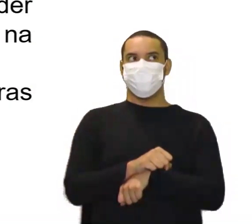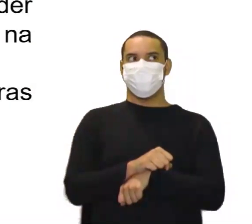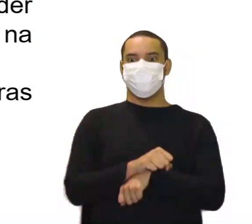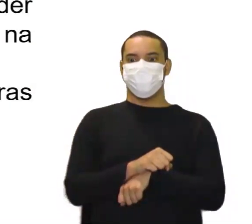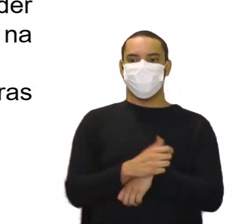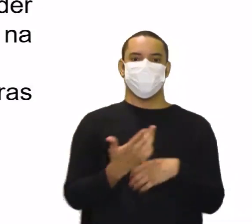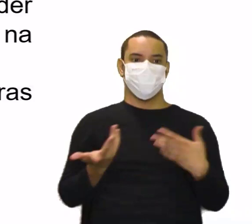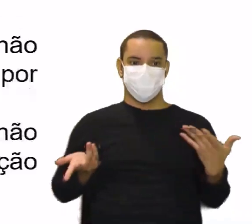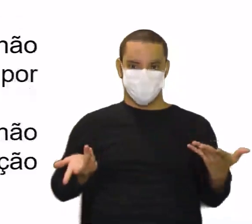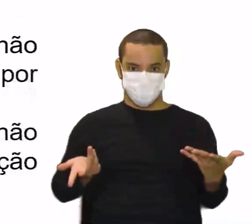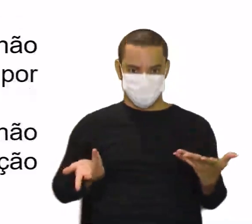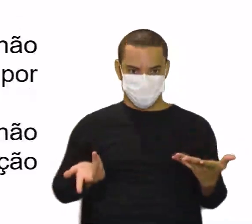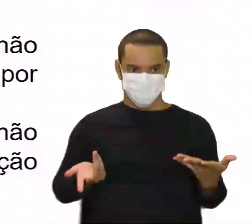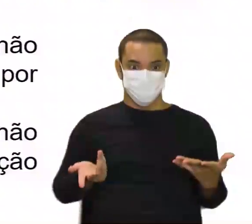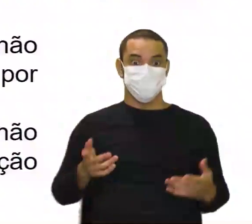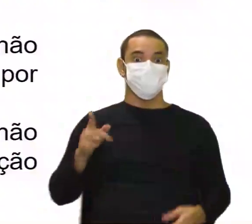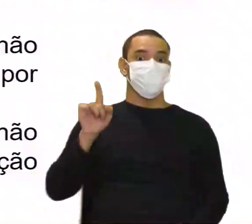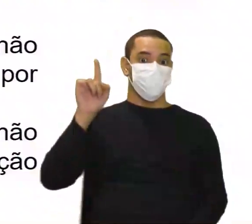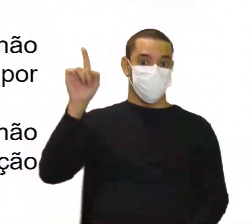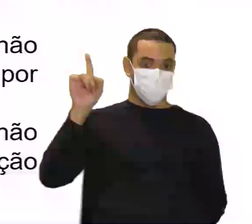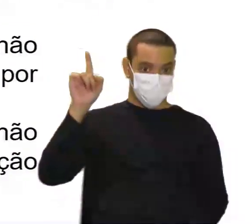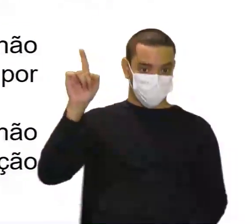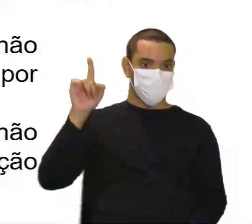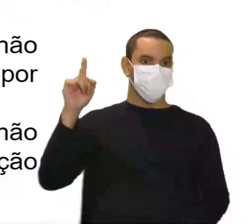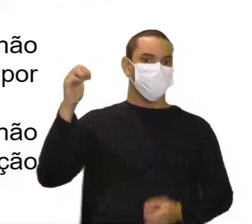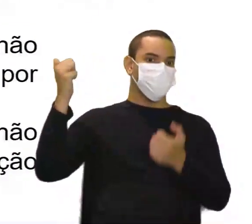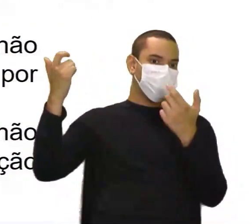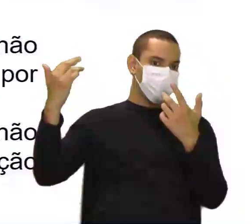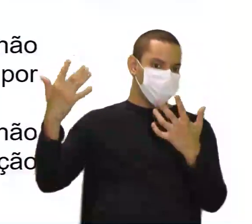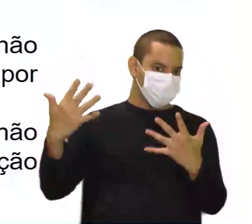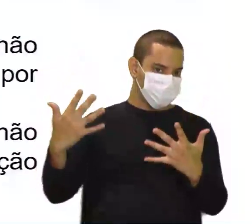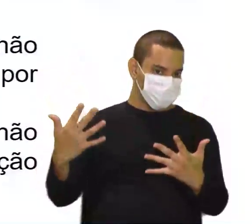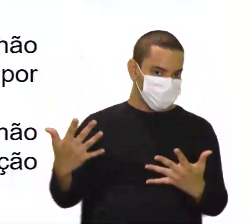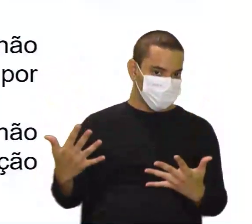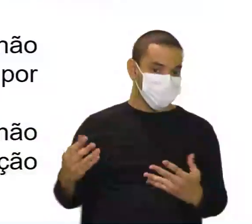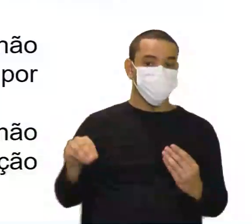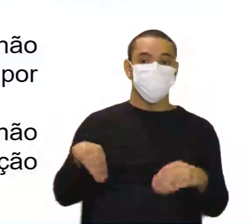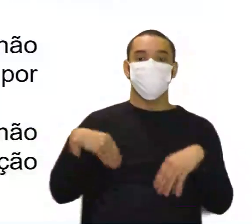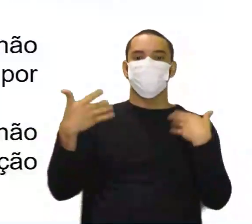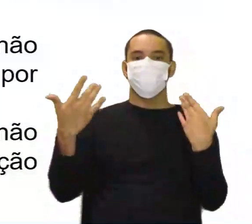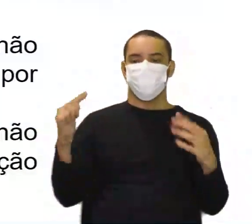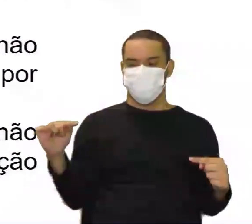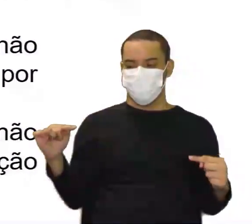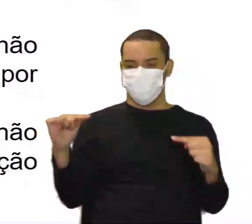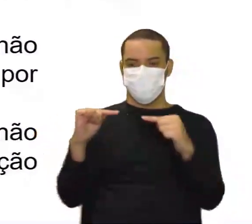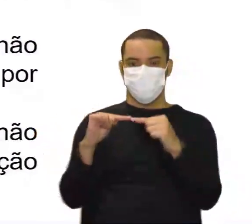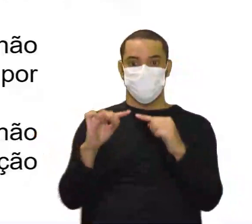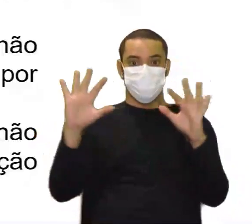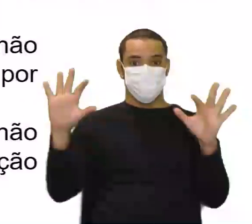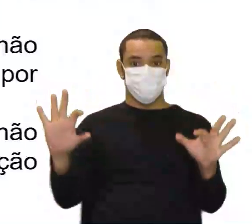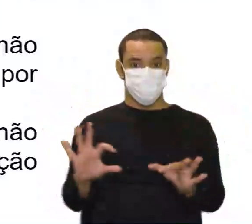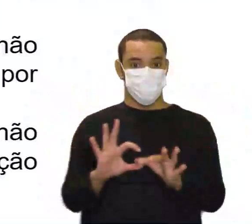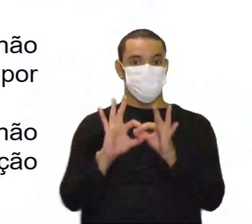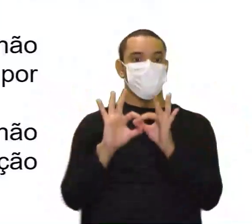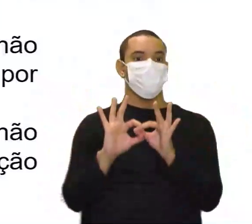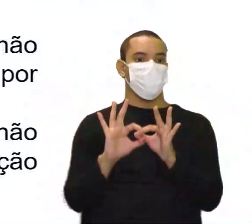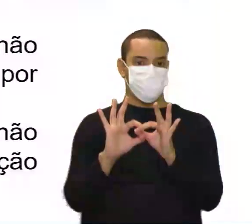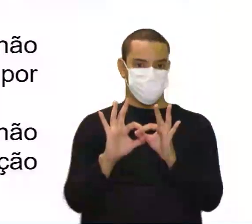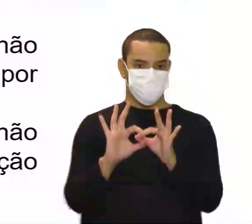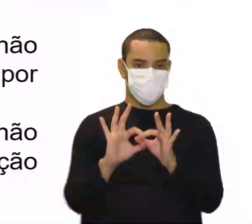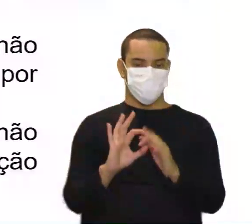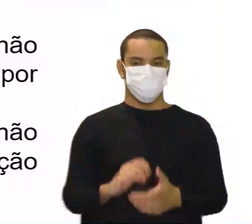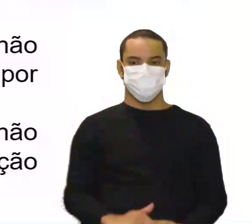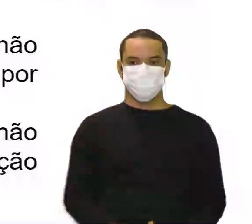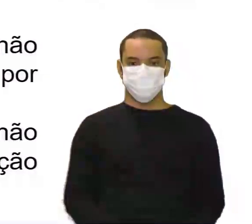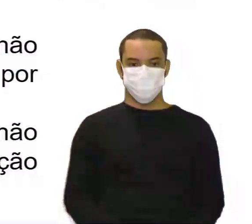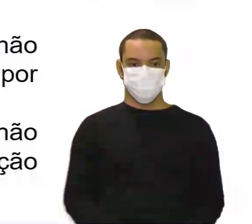Então, além dessa situação que foi passada, Copérnico, Galileu e outros questionavam a física aristotélica e